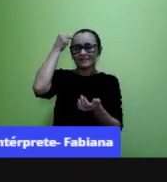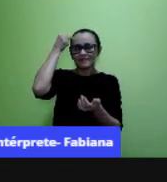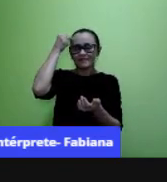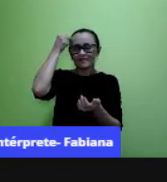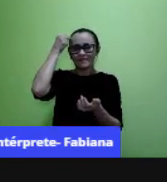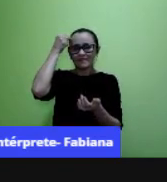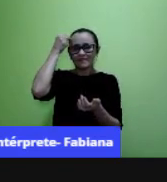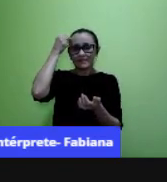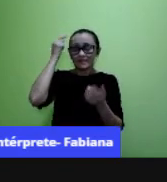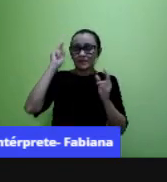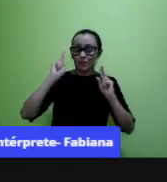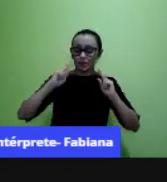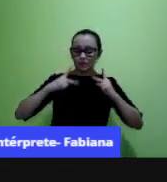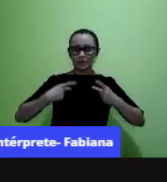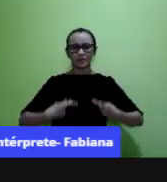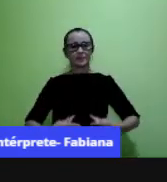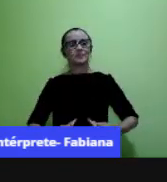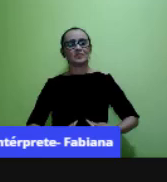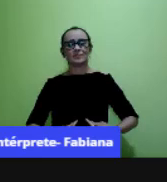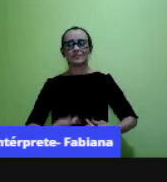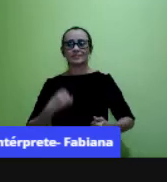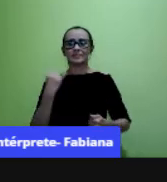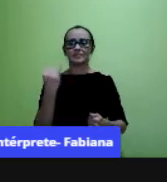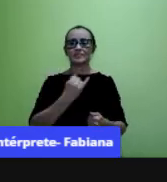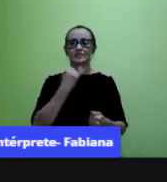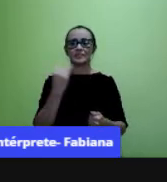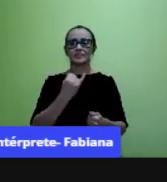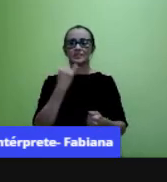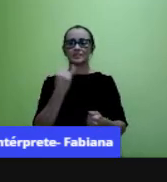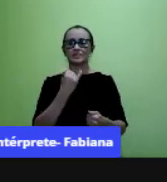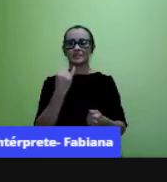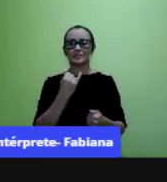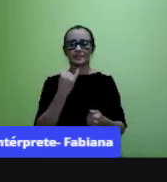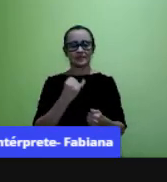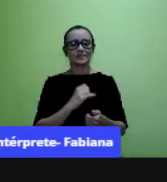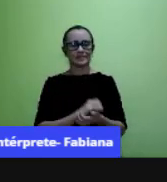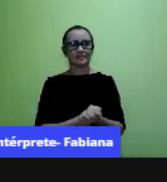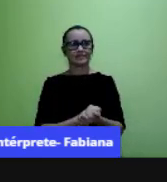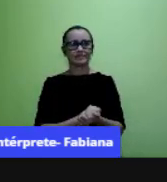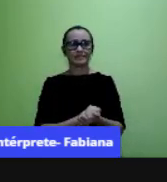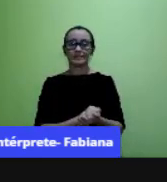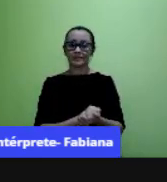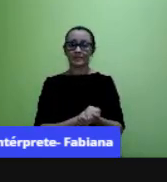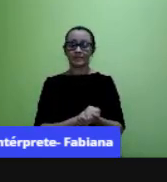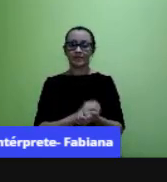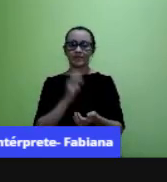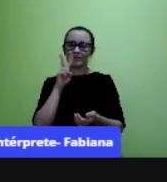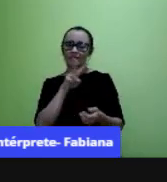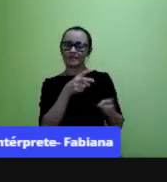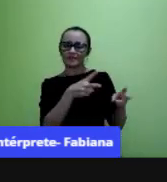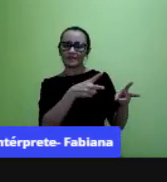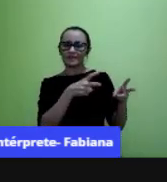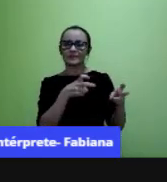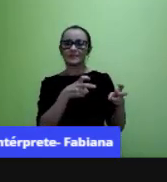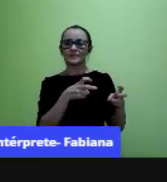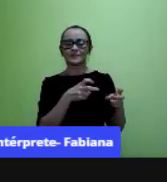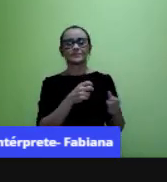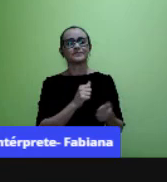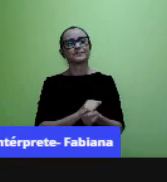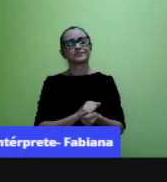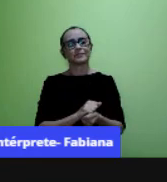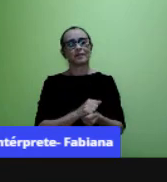é muito significativo. Você quer ver como a gente percebe isso muito bem? Uma pessoa tem um